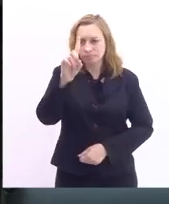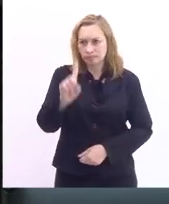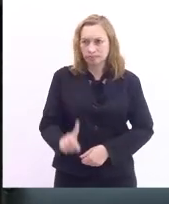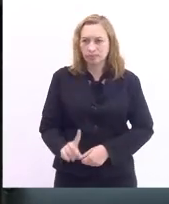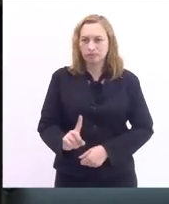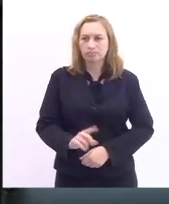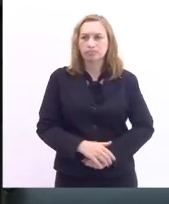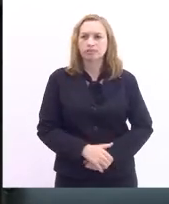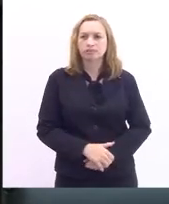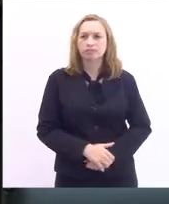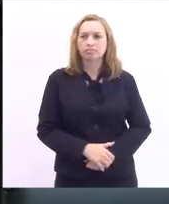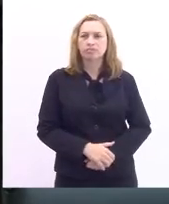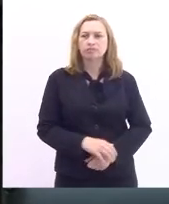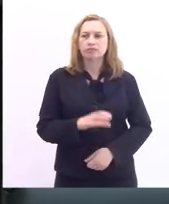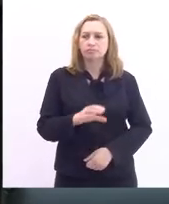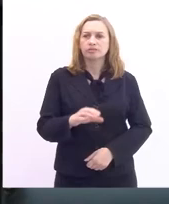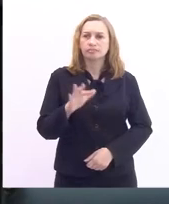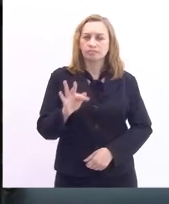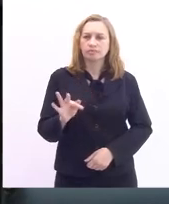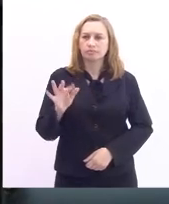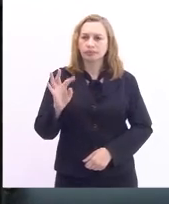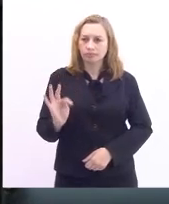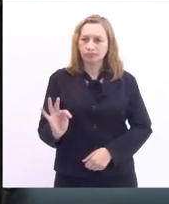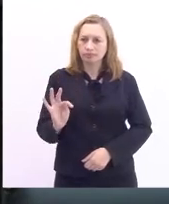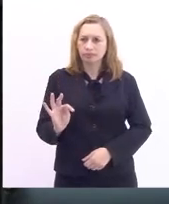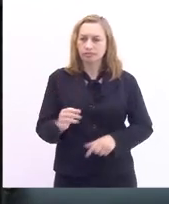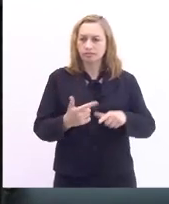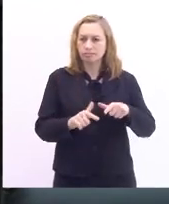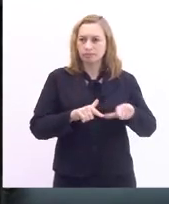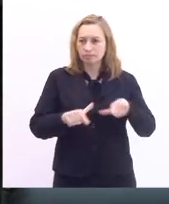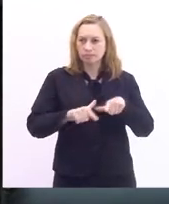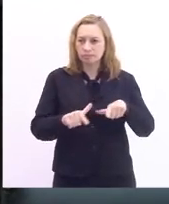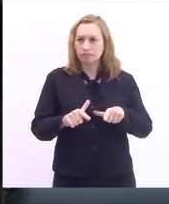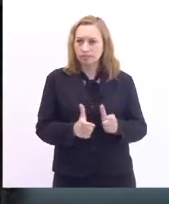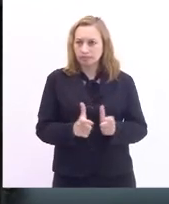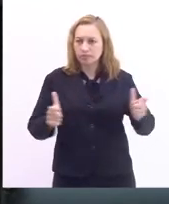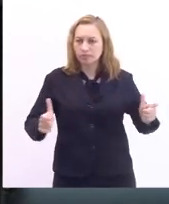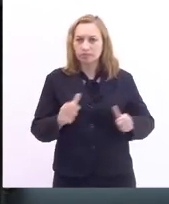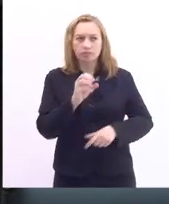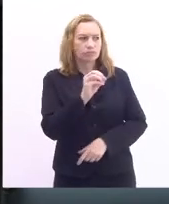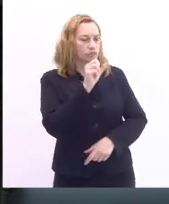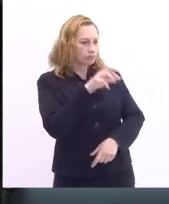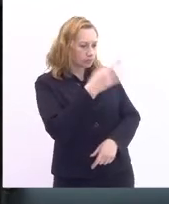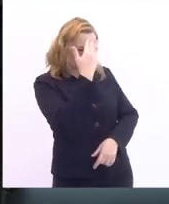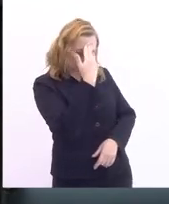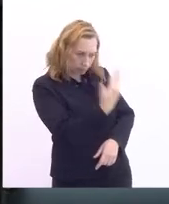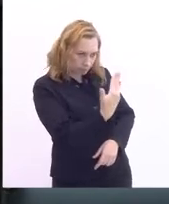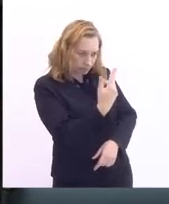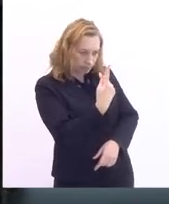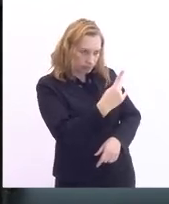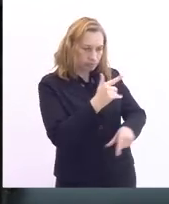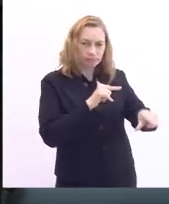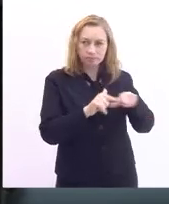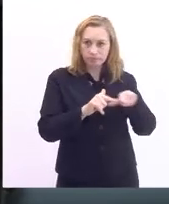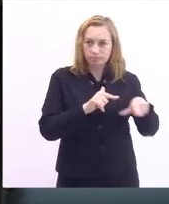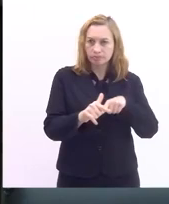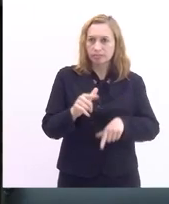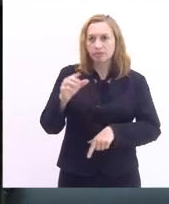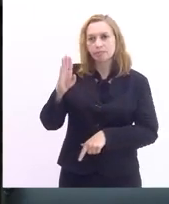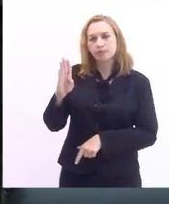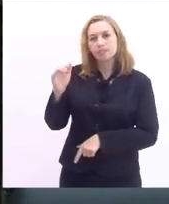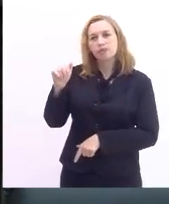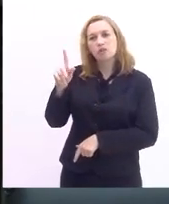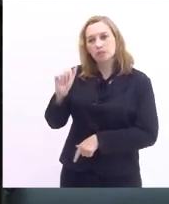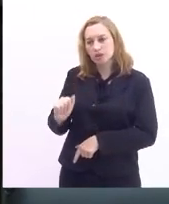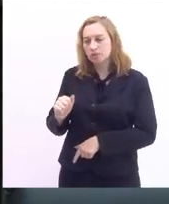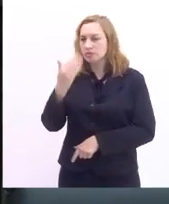diretoria do cft uma grande tarefa solomar muito obrigado pela sua tarefa Balbino que está aqui